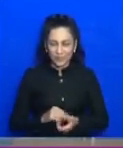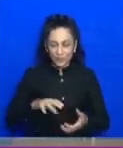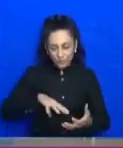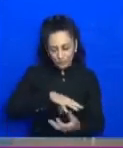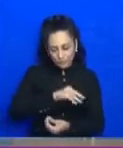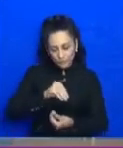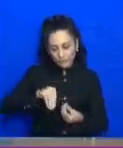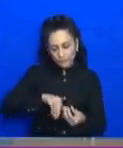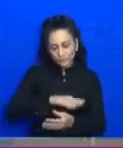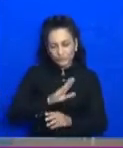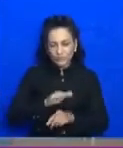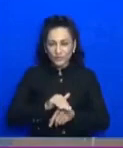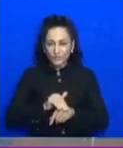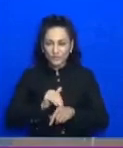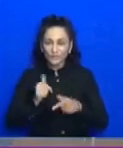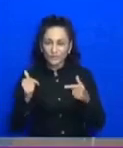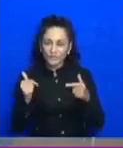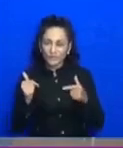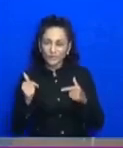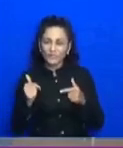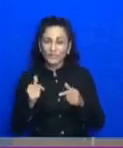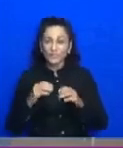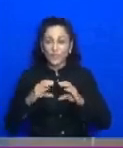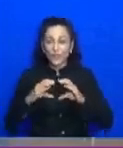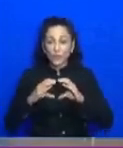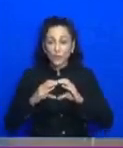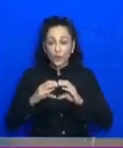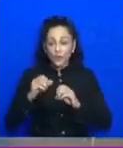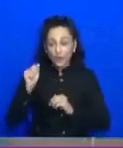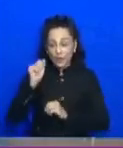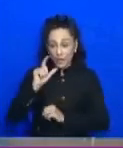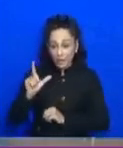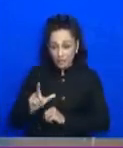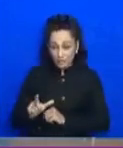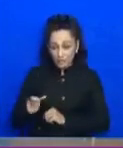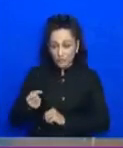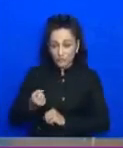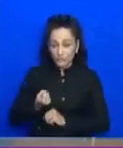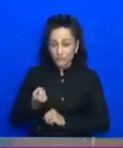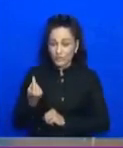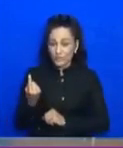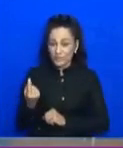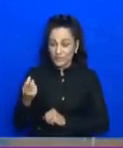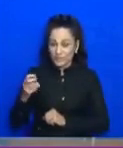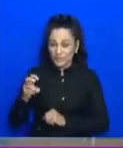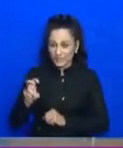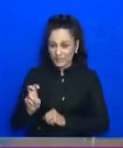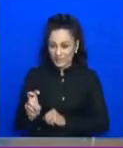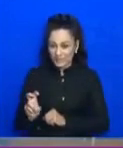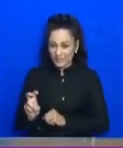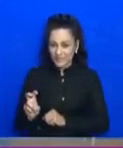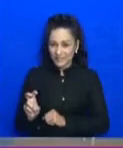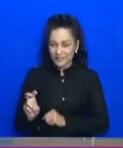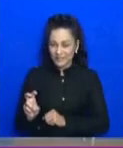O globo girando, você chamando, a sorte chegando. Bola azul, número 15. Azul 15.